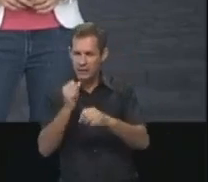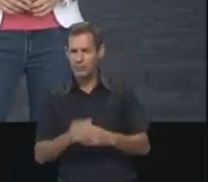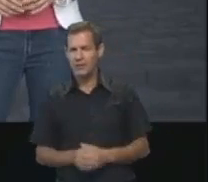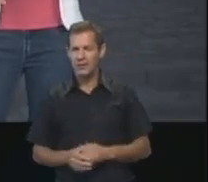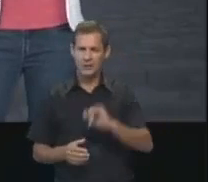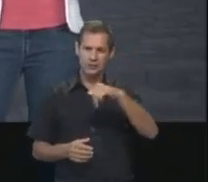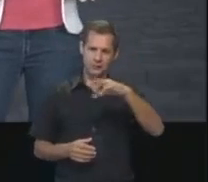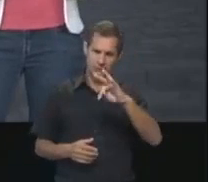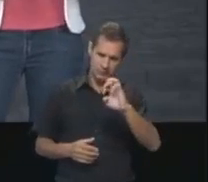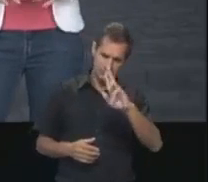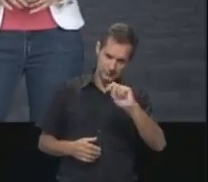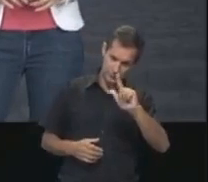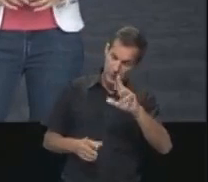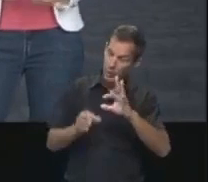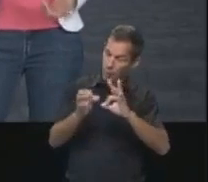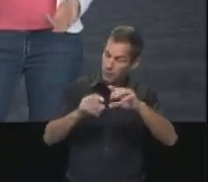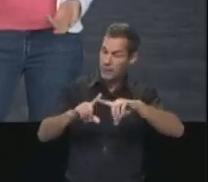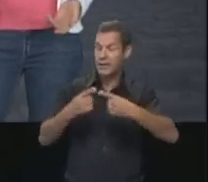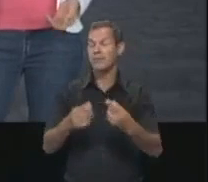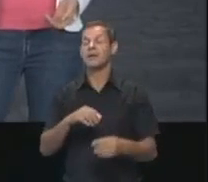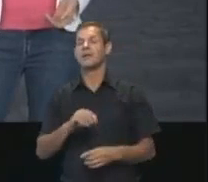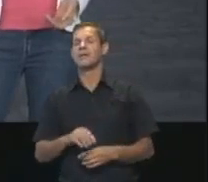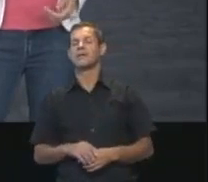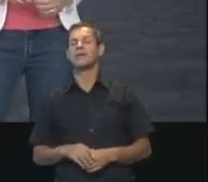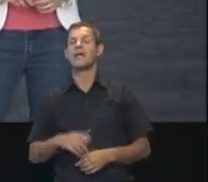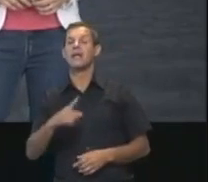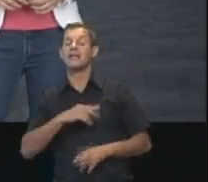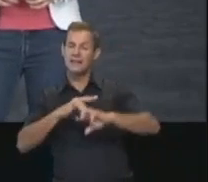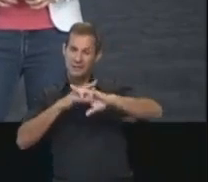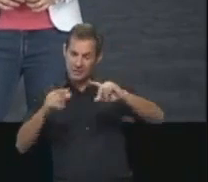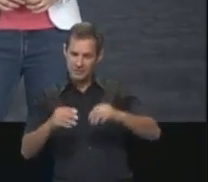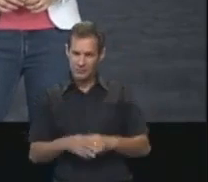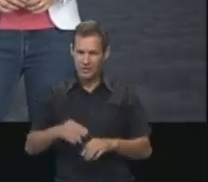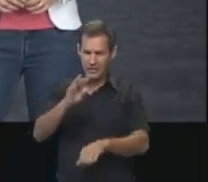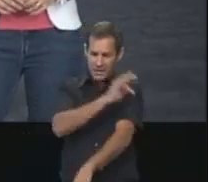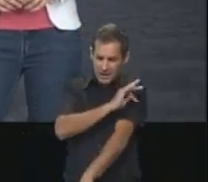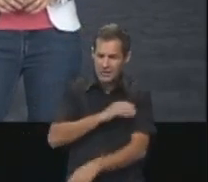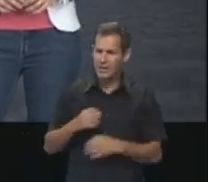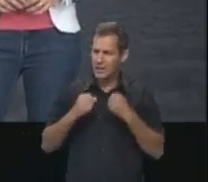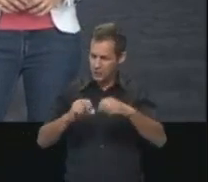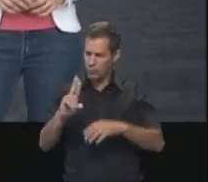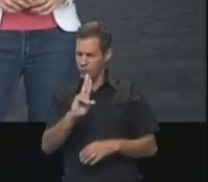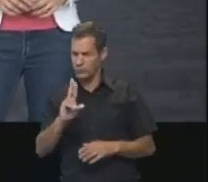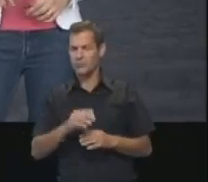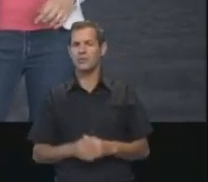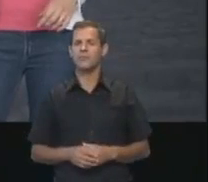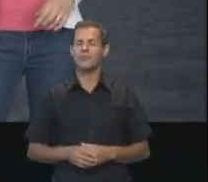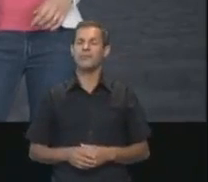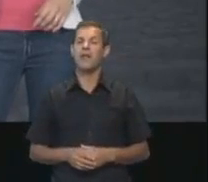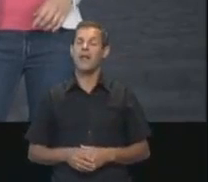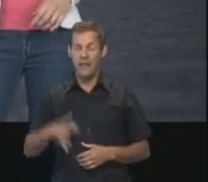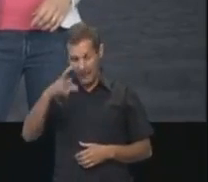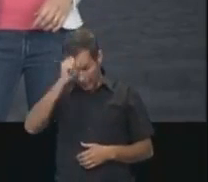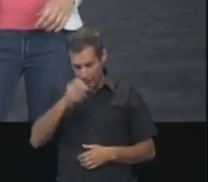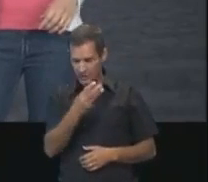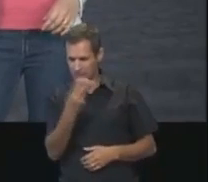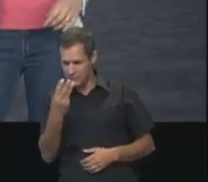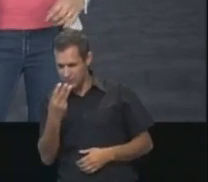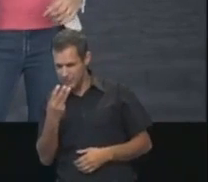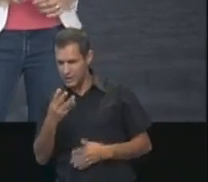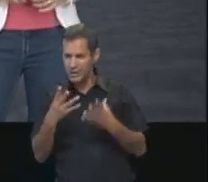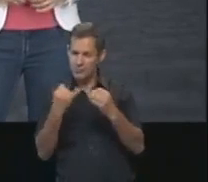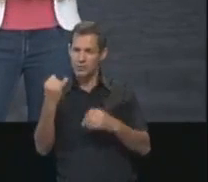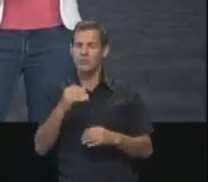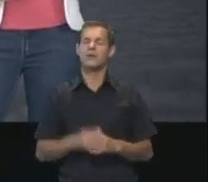calcular integrais mais elaboradas. Para isso, existem diversas técnicas que podemos utilizar. Aprenderemos 3